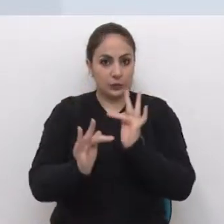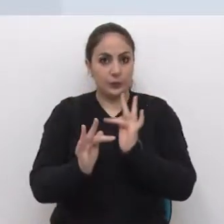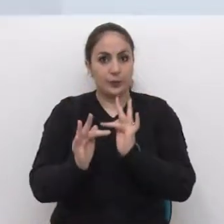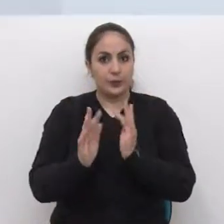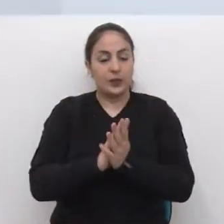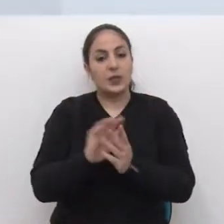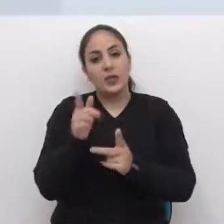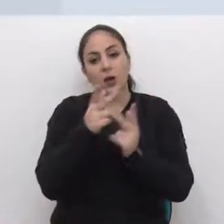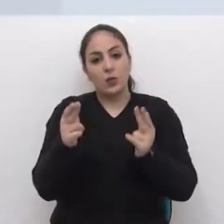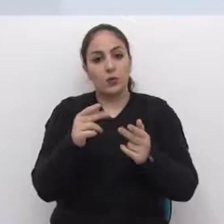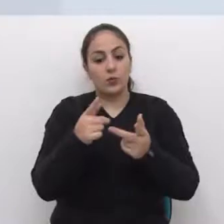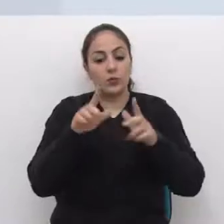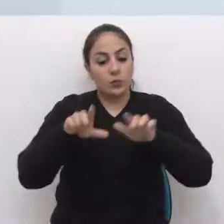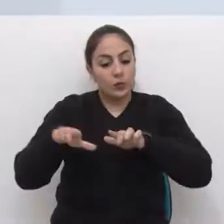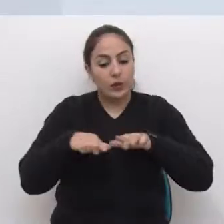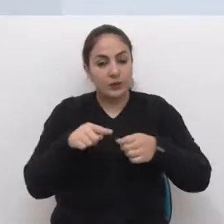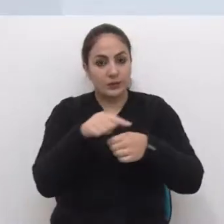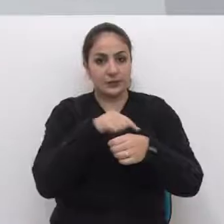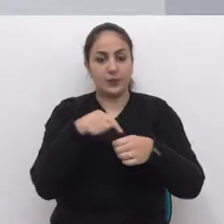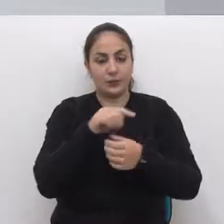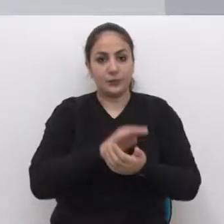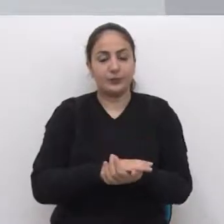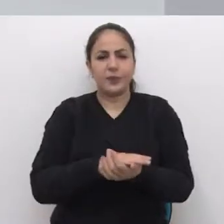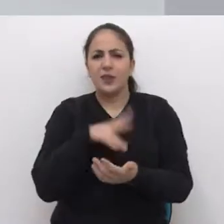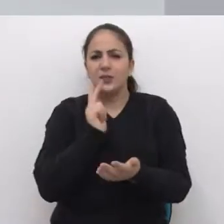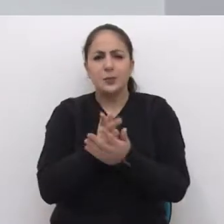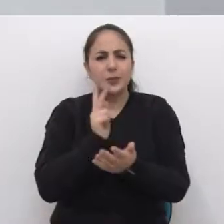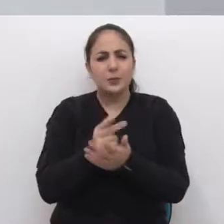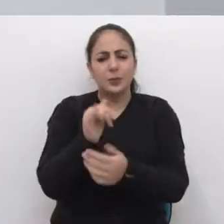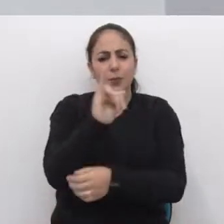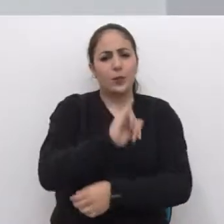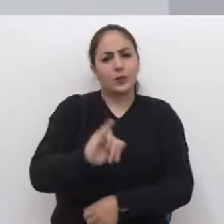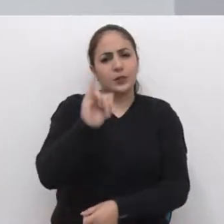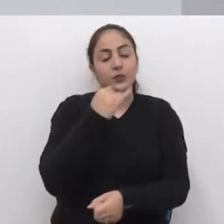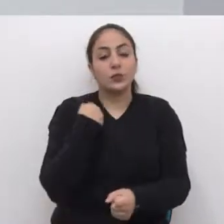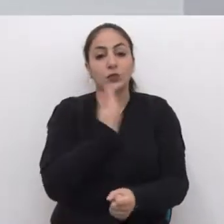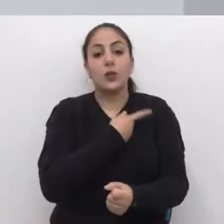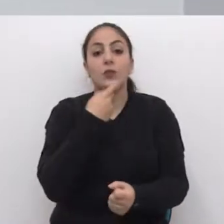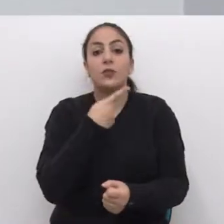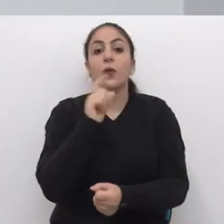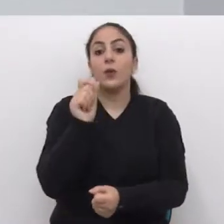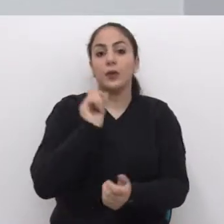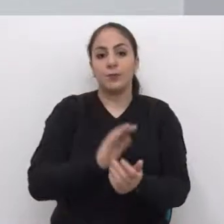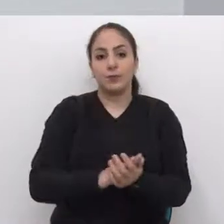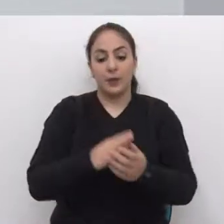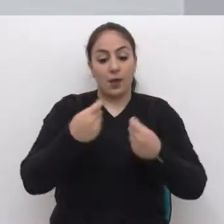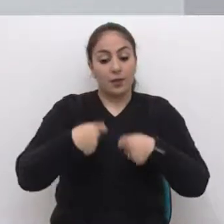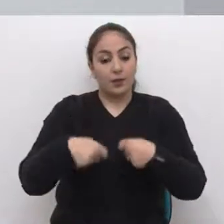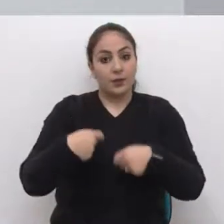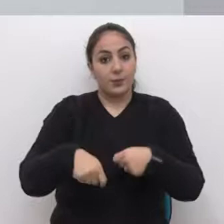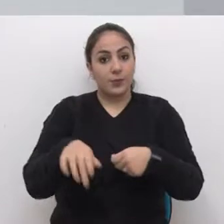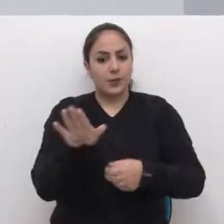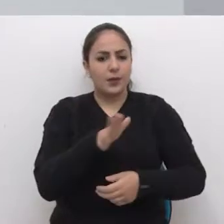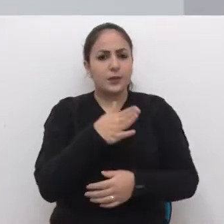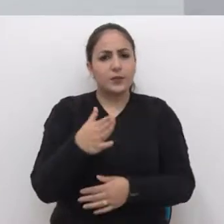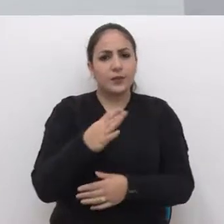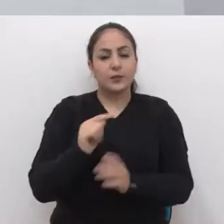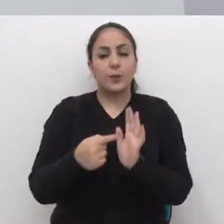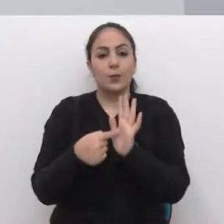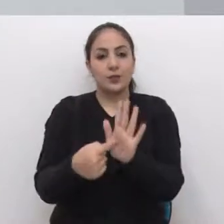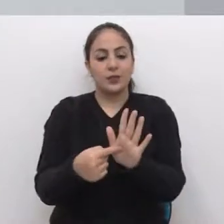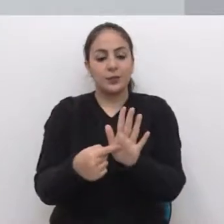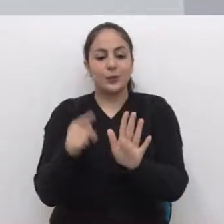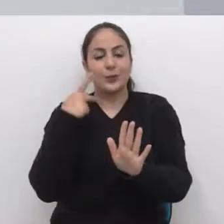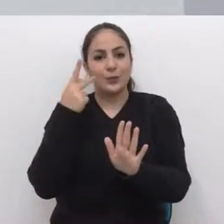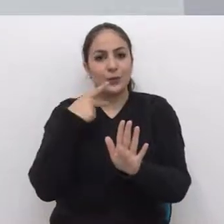semáforos em alguns pontos da cidade. É sempre importante a gente firmar o seguinte: as demandas que muitas vezes são apresentadas pelos